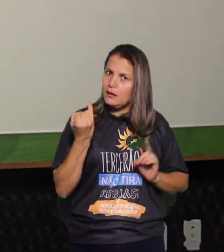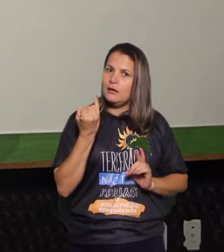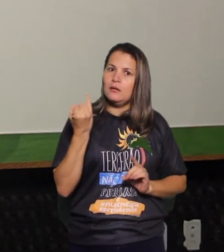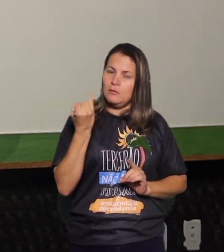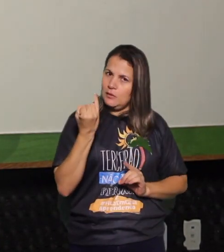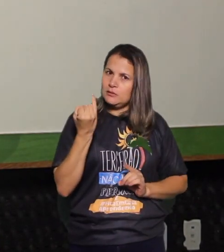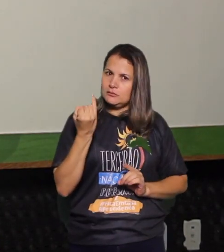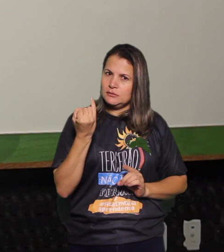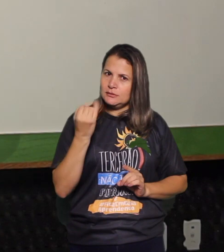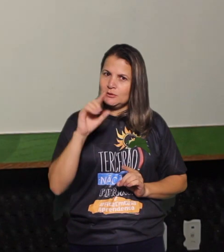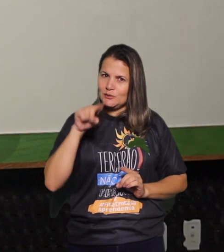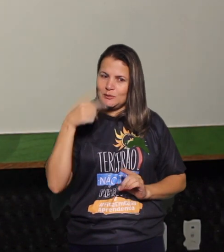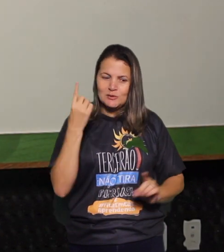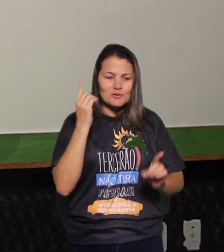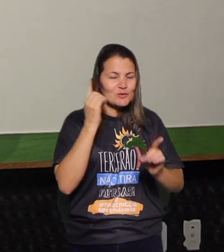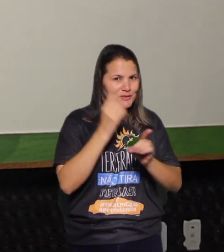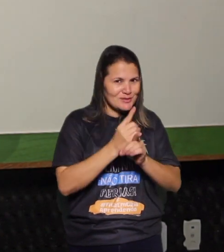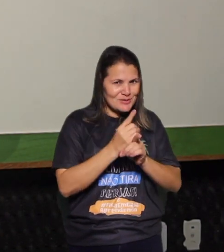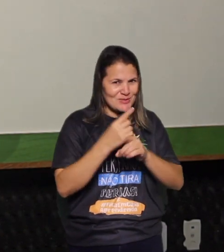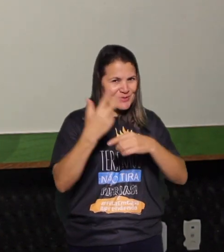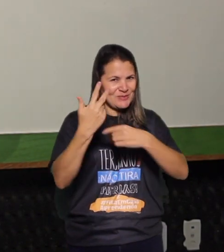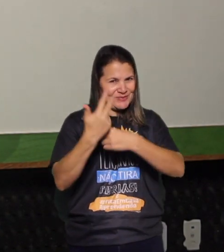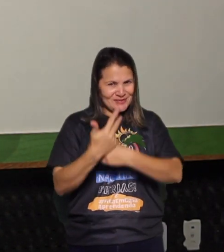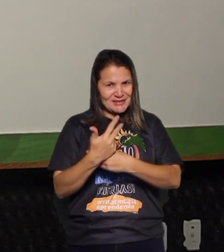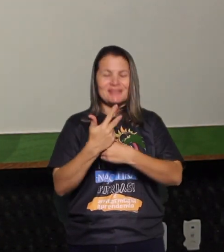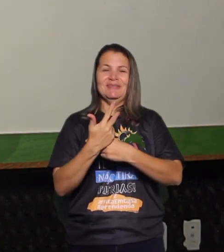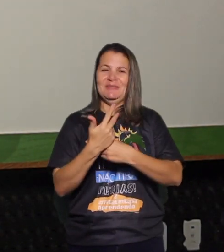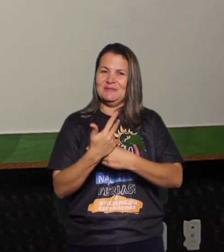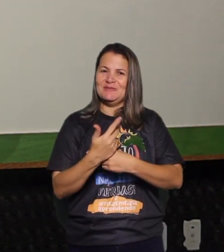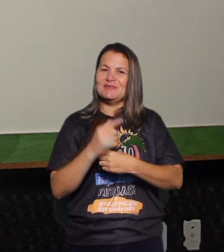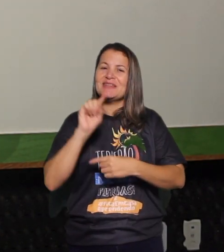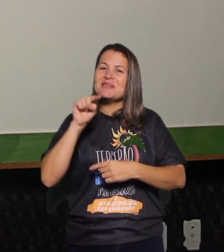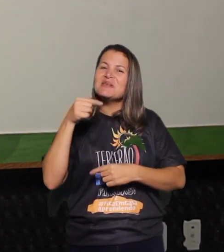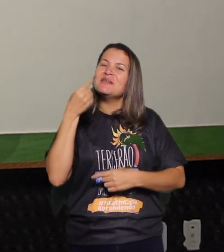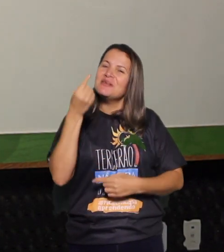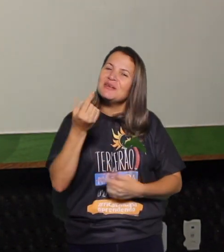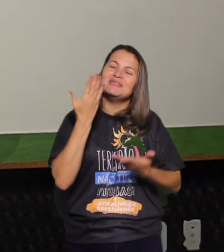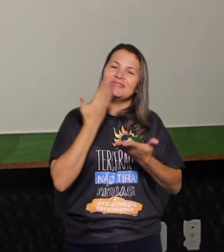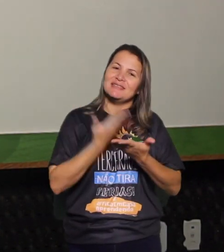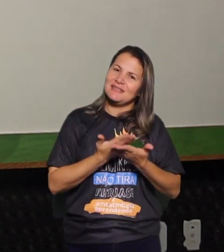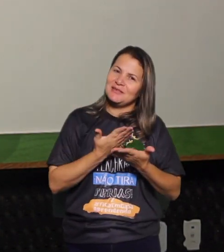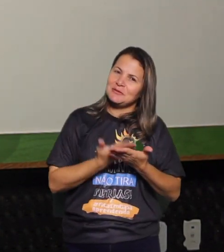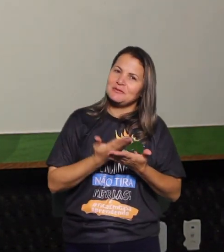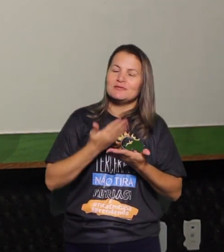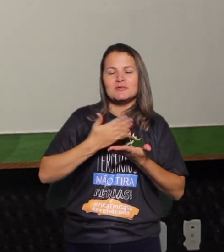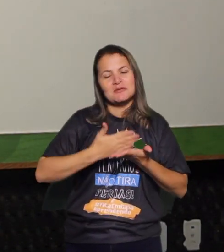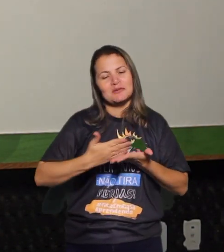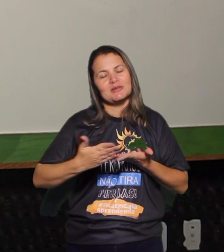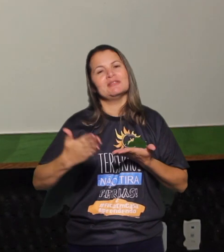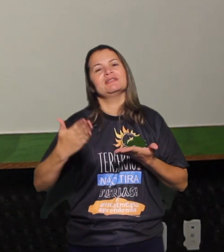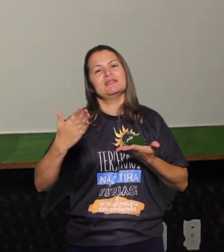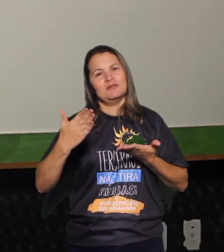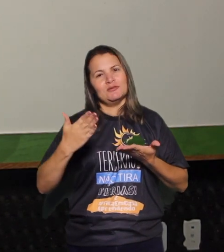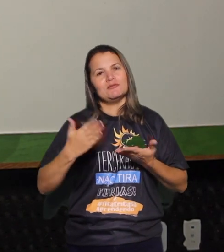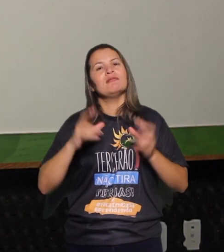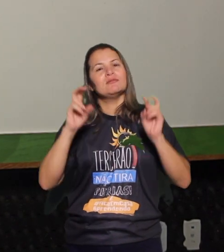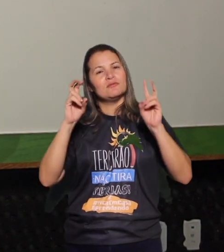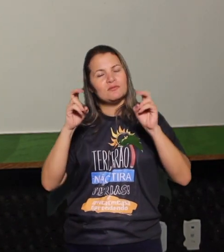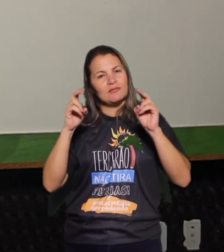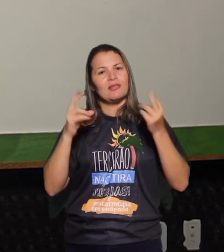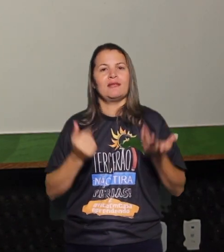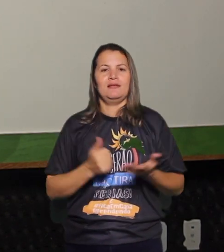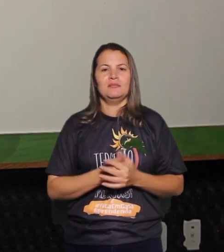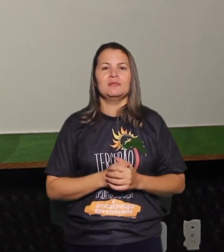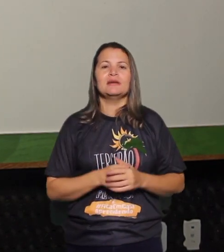importante e o nosso encontro virtual vem aí numa outra aula, onde nós continuaremos o assunto